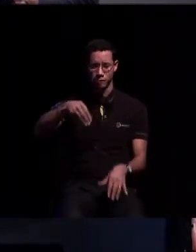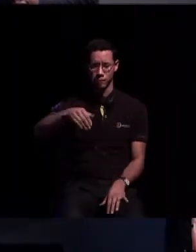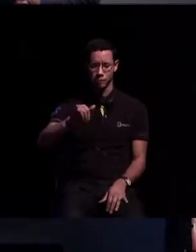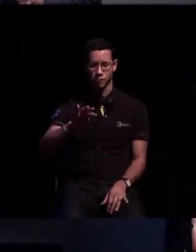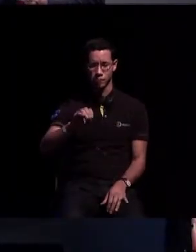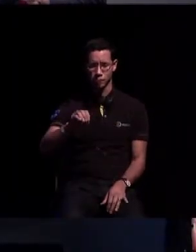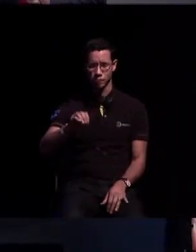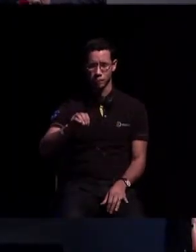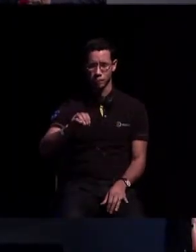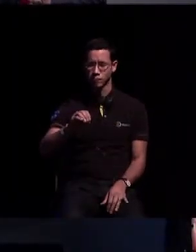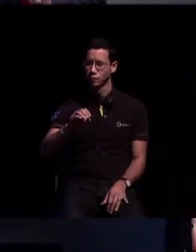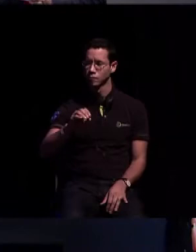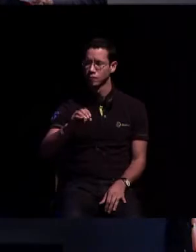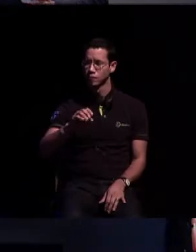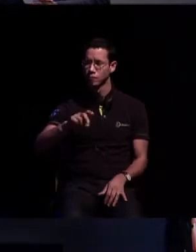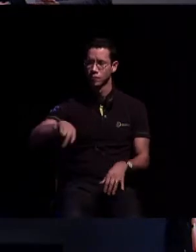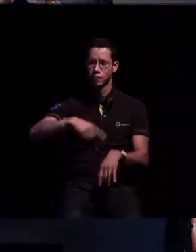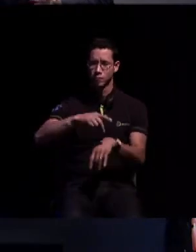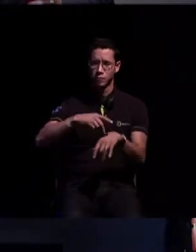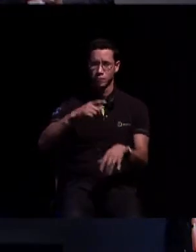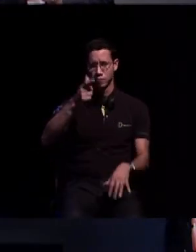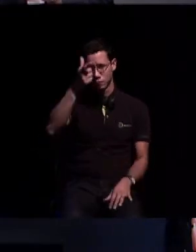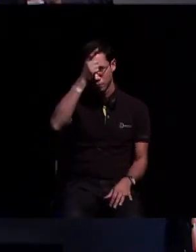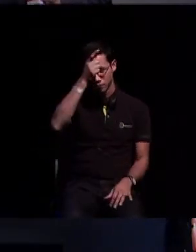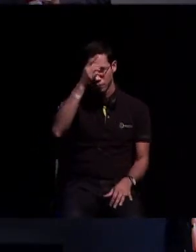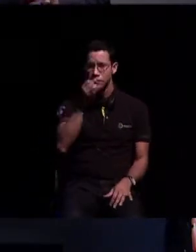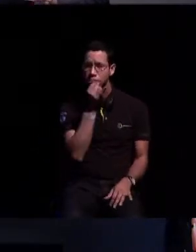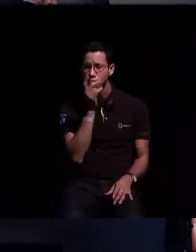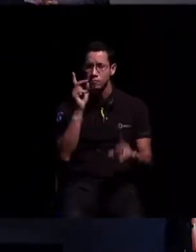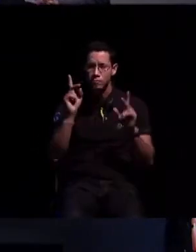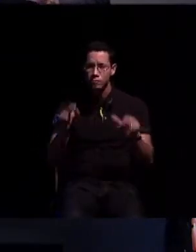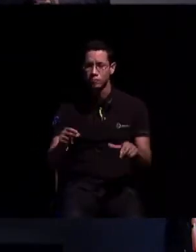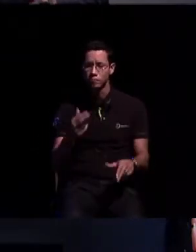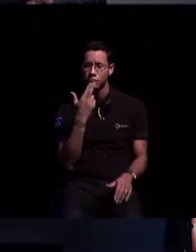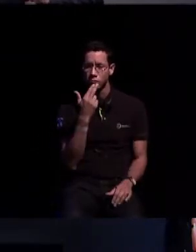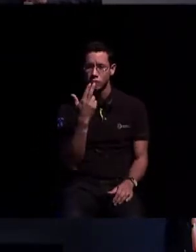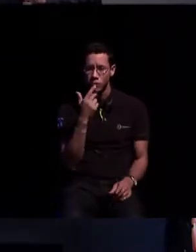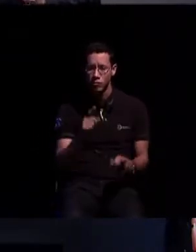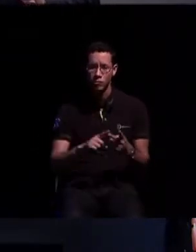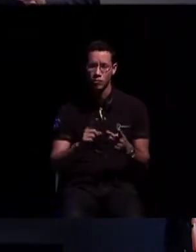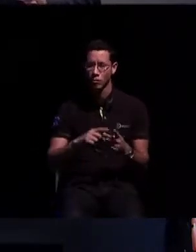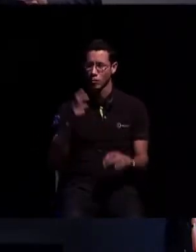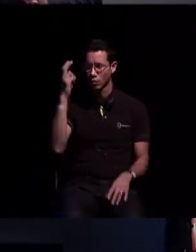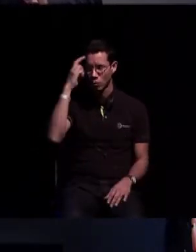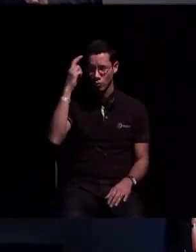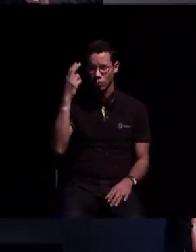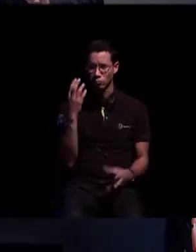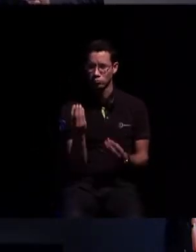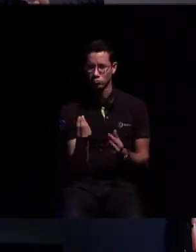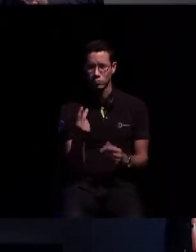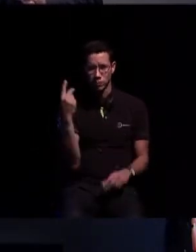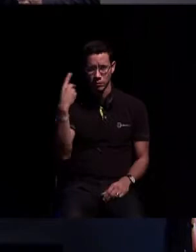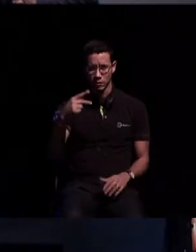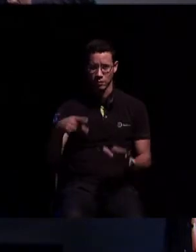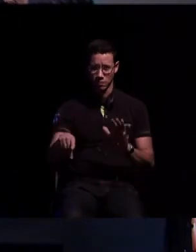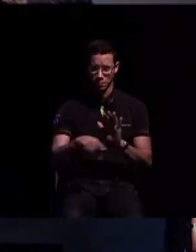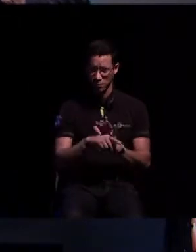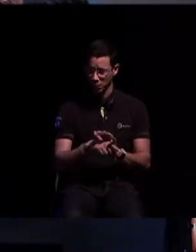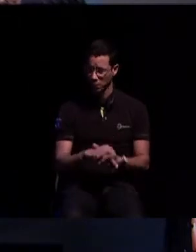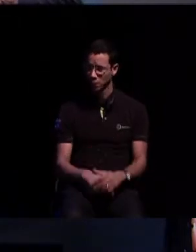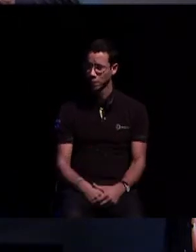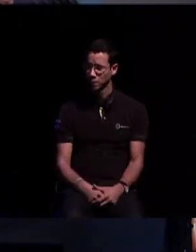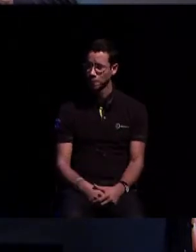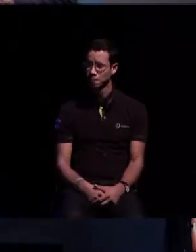alemão como uma raça, como uma língua, como uma cultura peculiar, que tem a ver com a peculiaridade